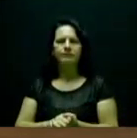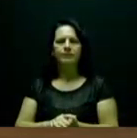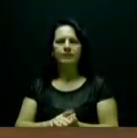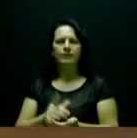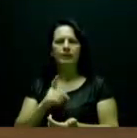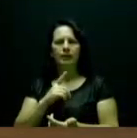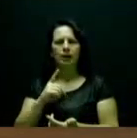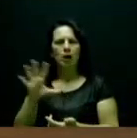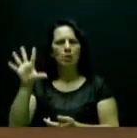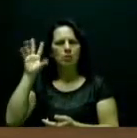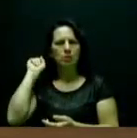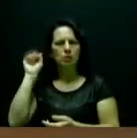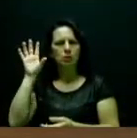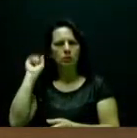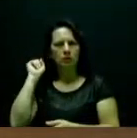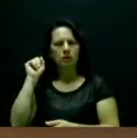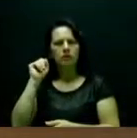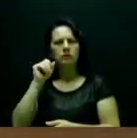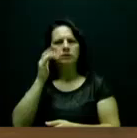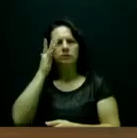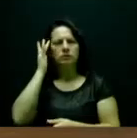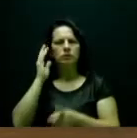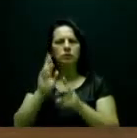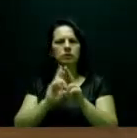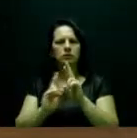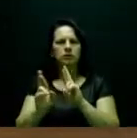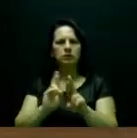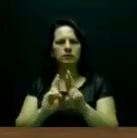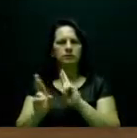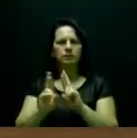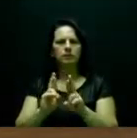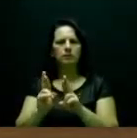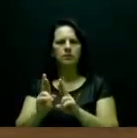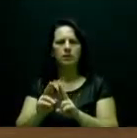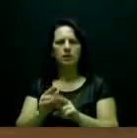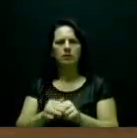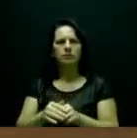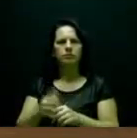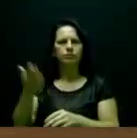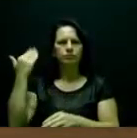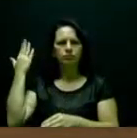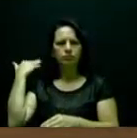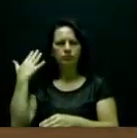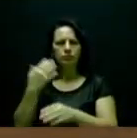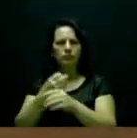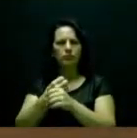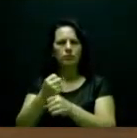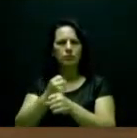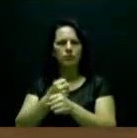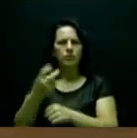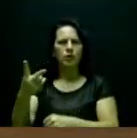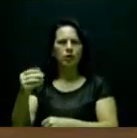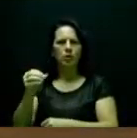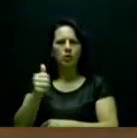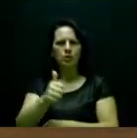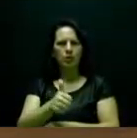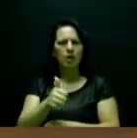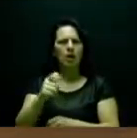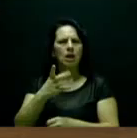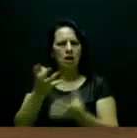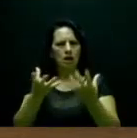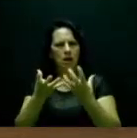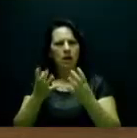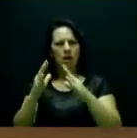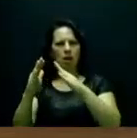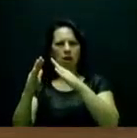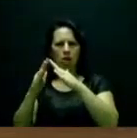eu tenho ouvido várias e várias reclamações, não desse povo de 2011, porque os de 2011, eles querem, na verdade, a moradia